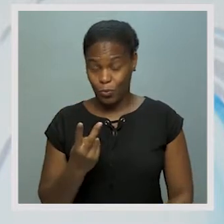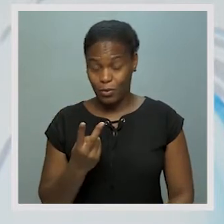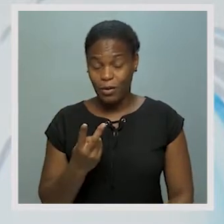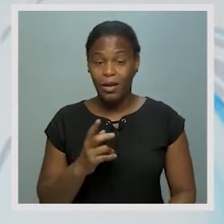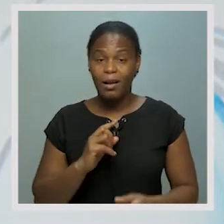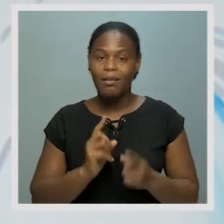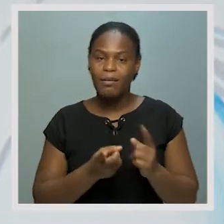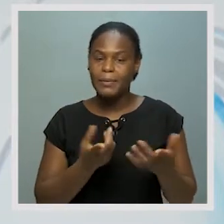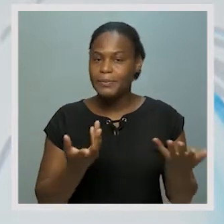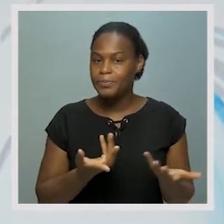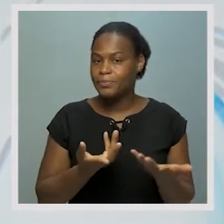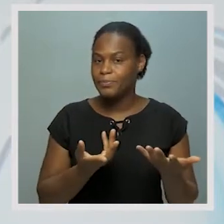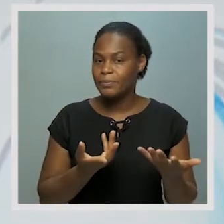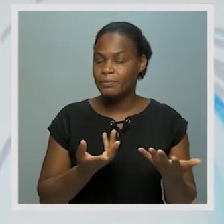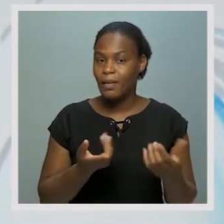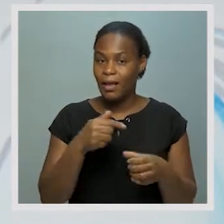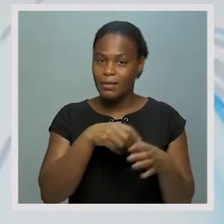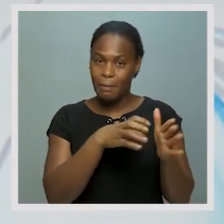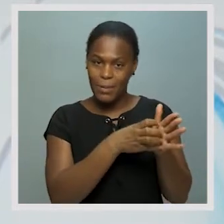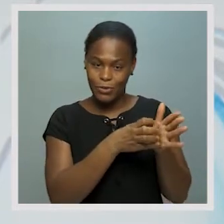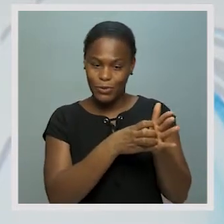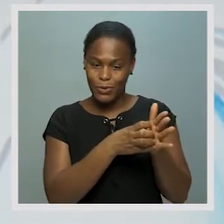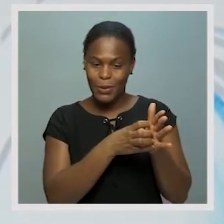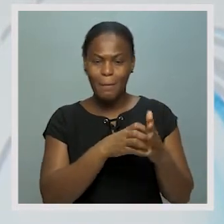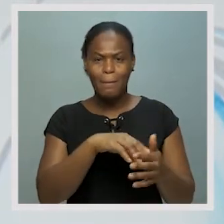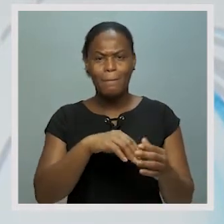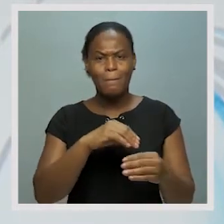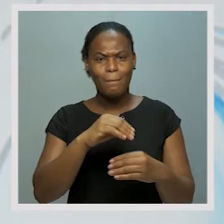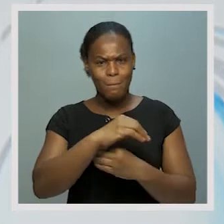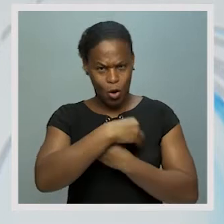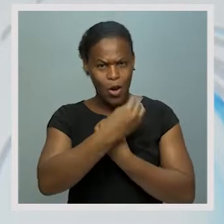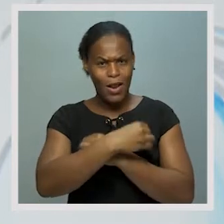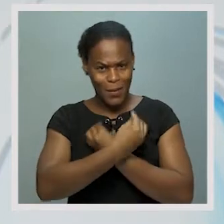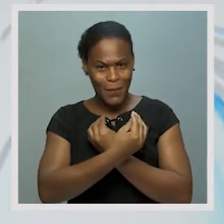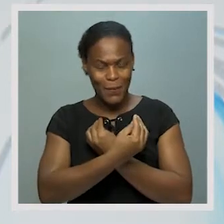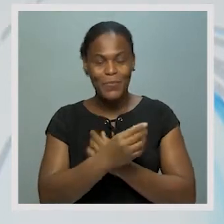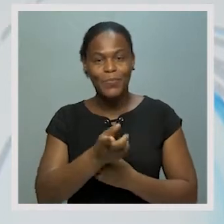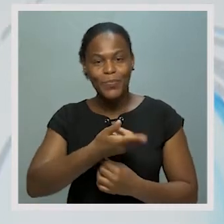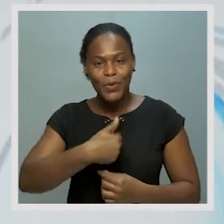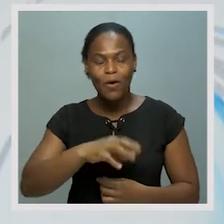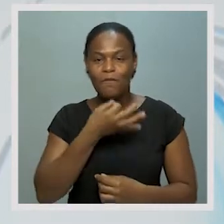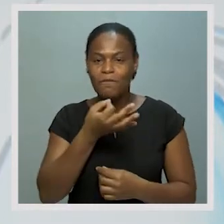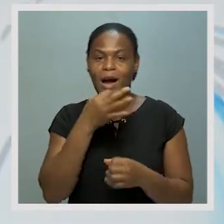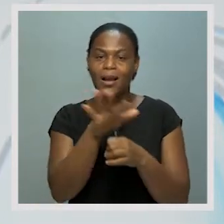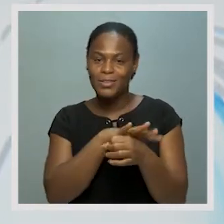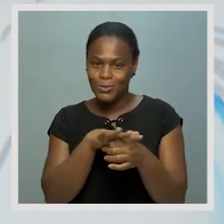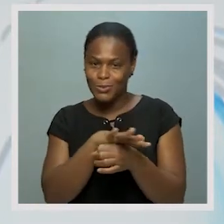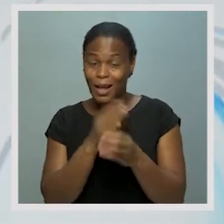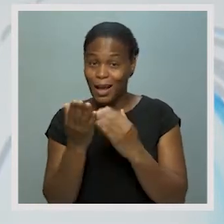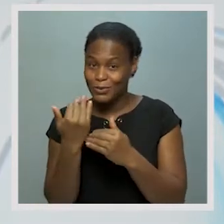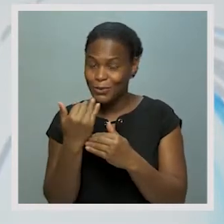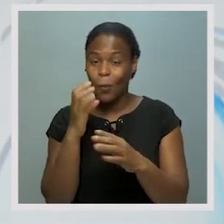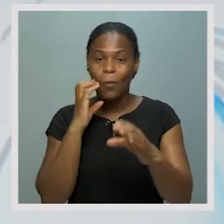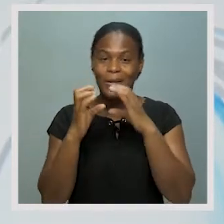comunicação em que, através da imagem dos bonecos, nós falamos de uma